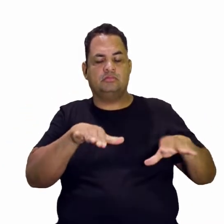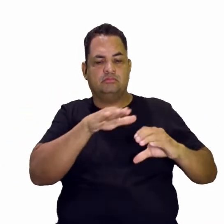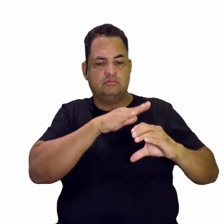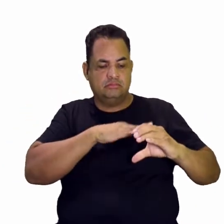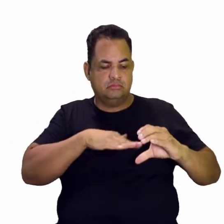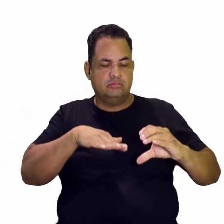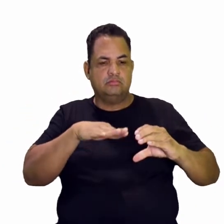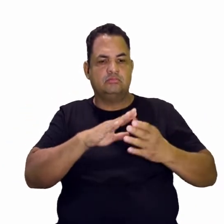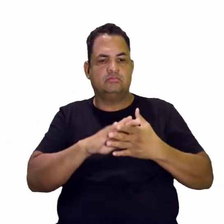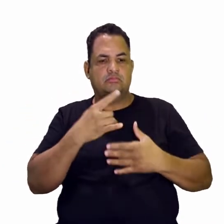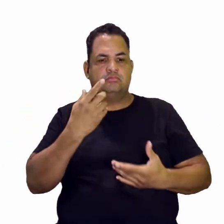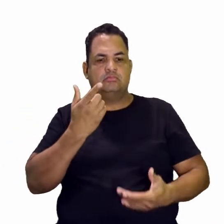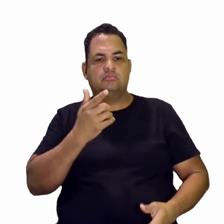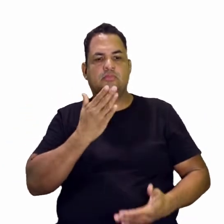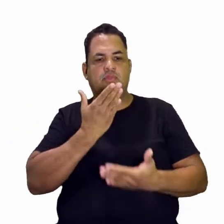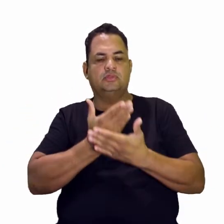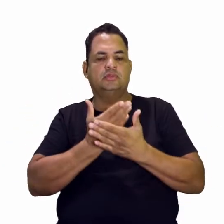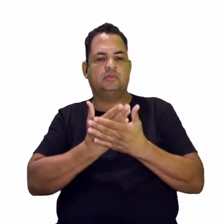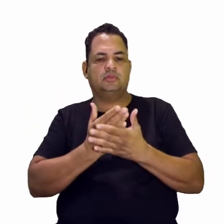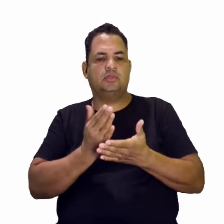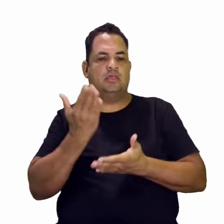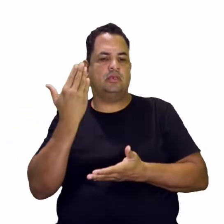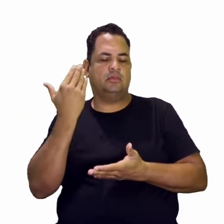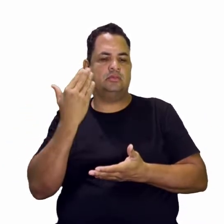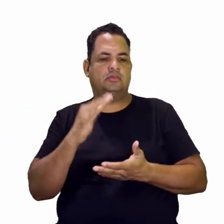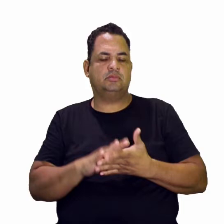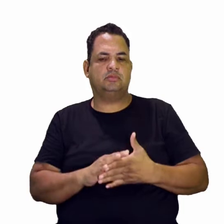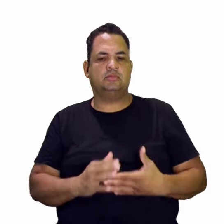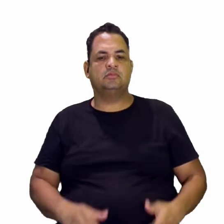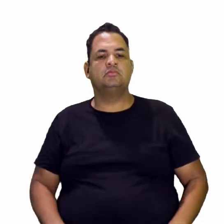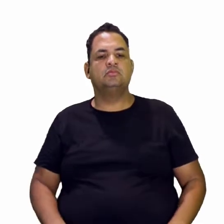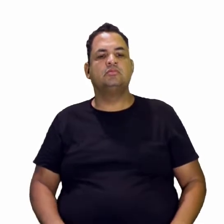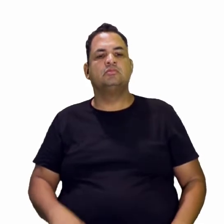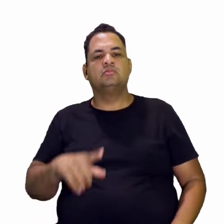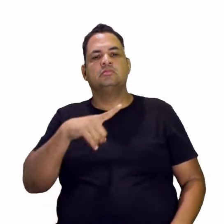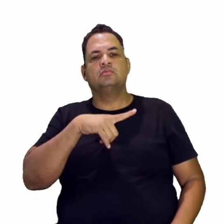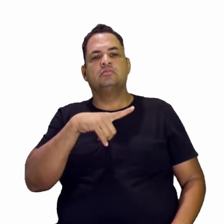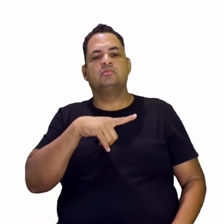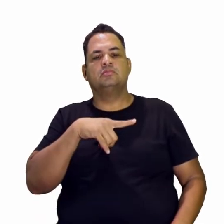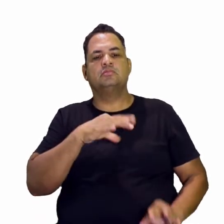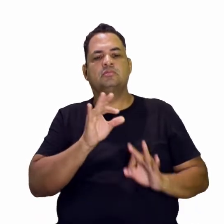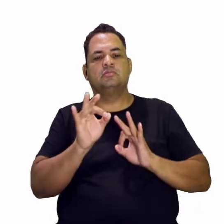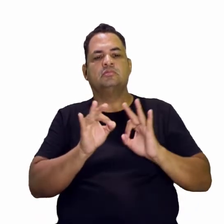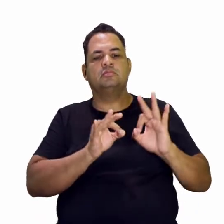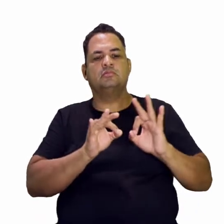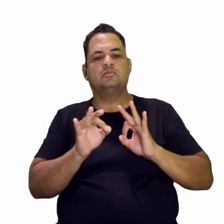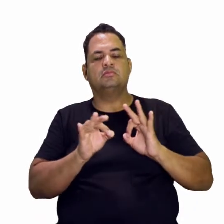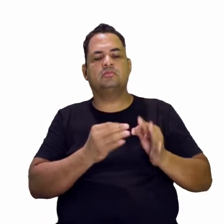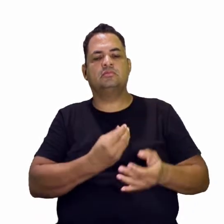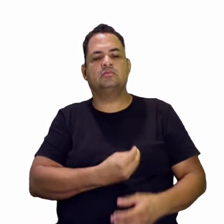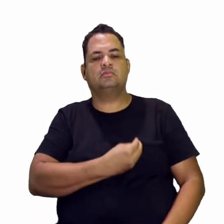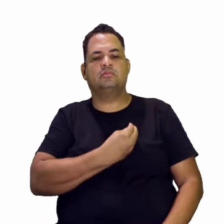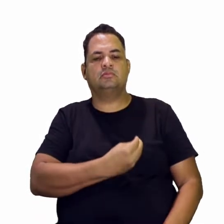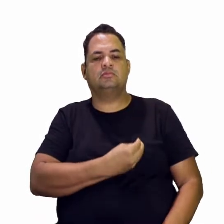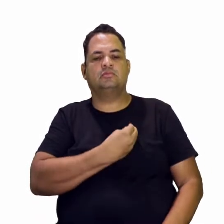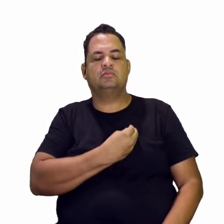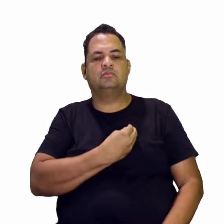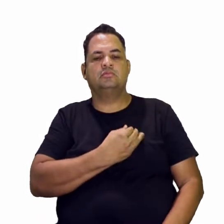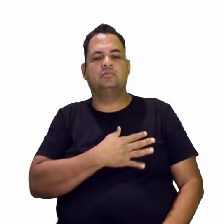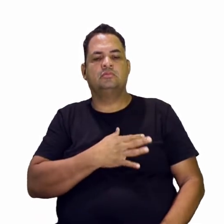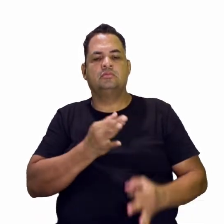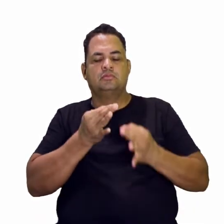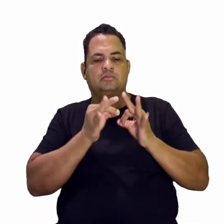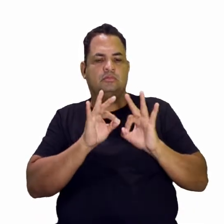né? Foi isso que a gente viu ali na última aula. Então, por isso que eles são ditos animais ou organismos muito simples. Que eles não são